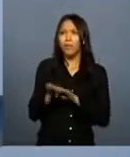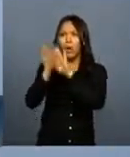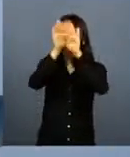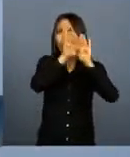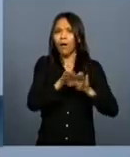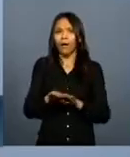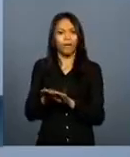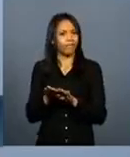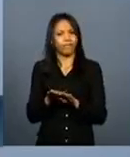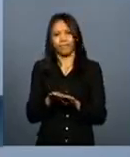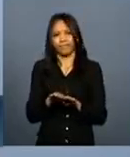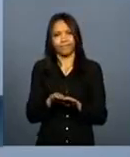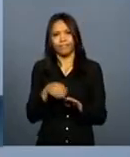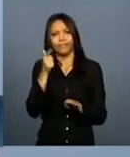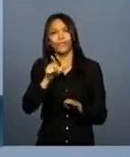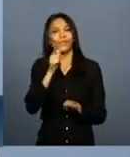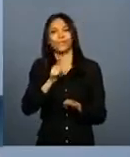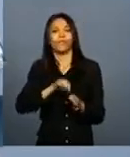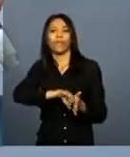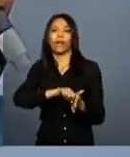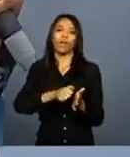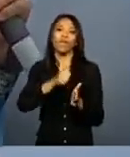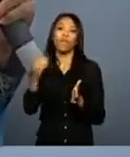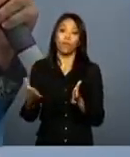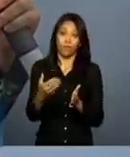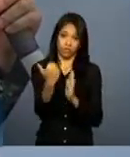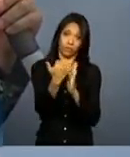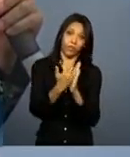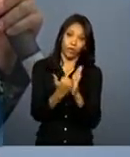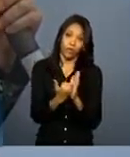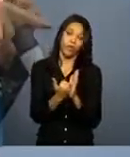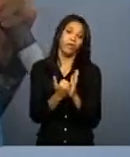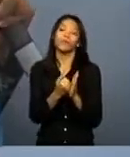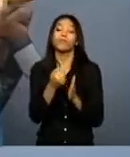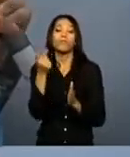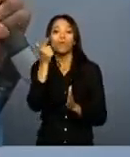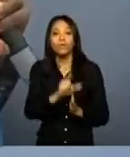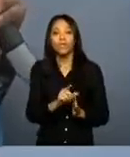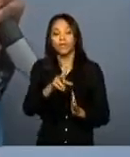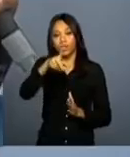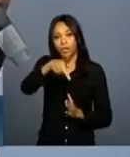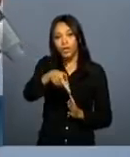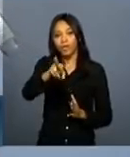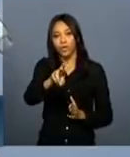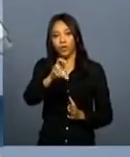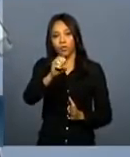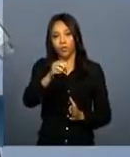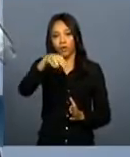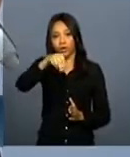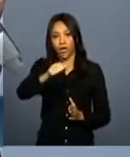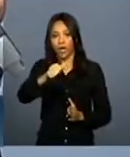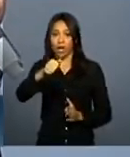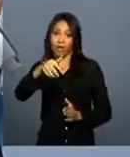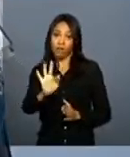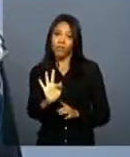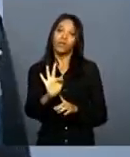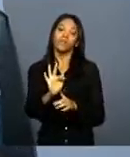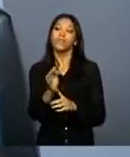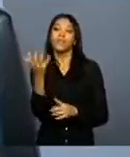incluída, esses vão ficar fora. Esses não conseguem chegar no PRONAF para conseguir ter um recurso para investimento